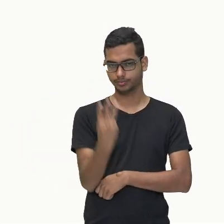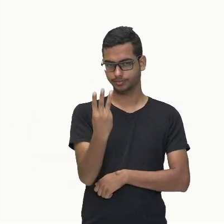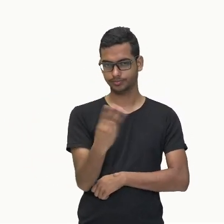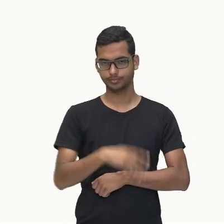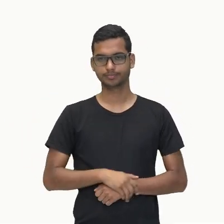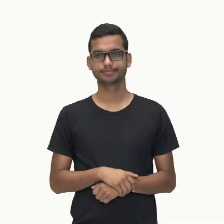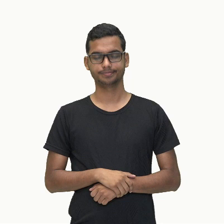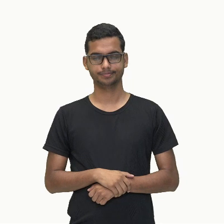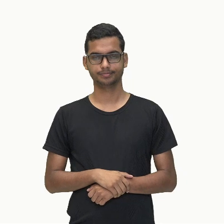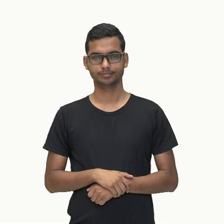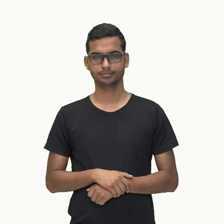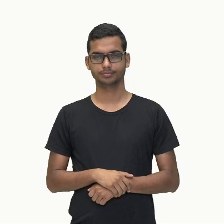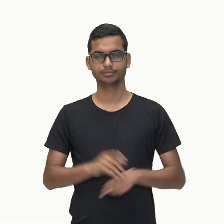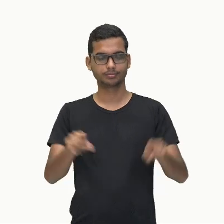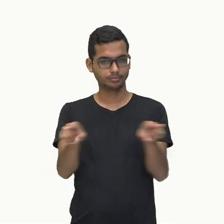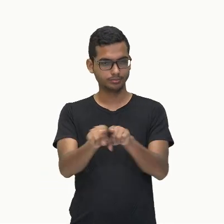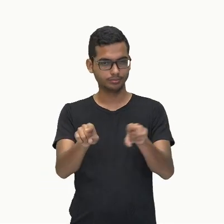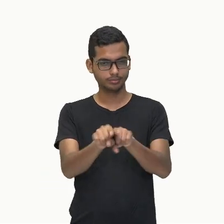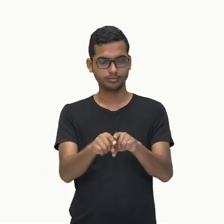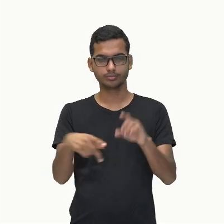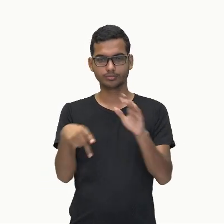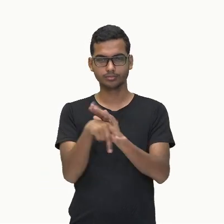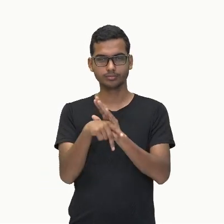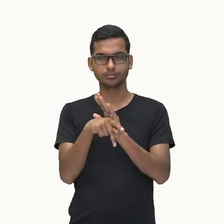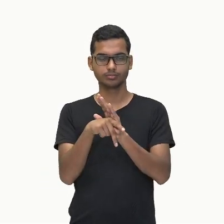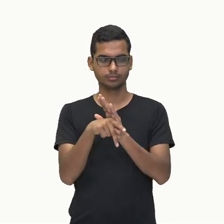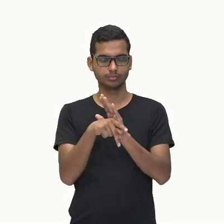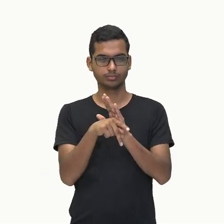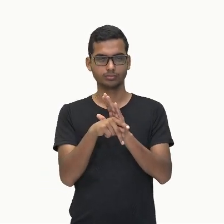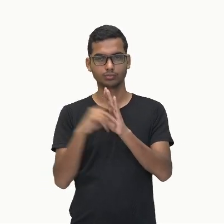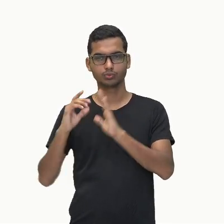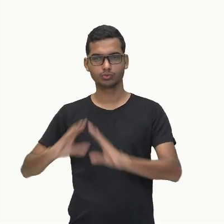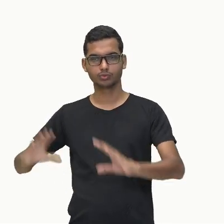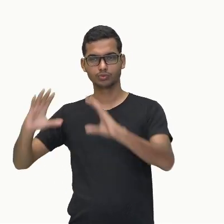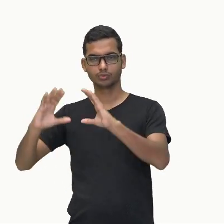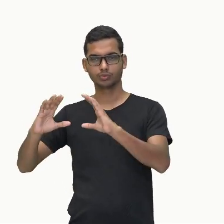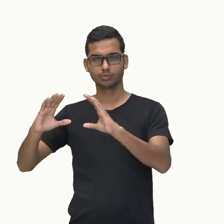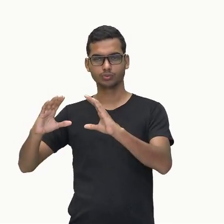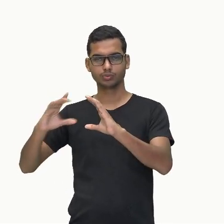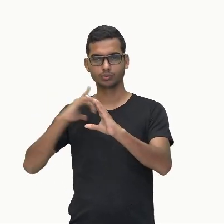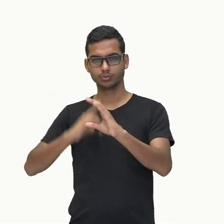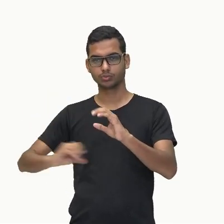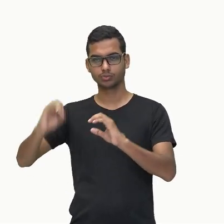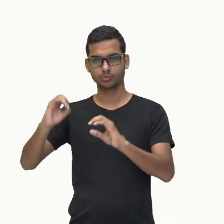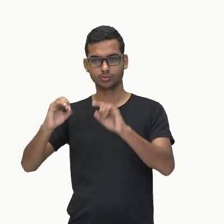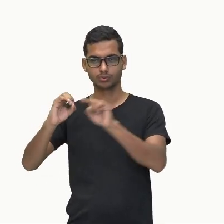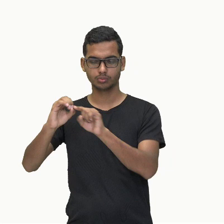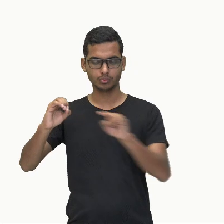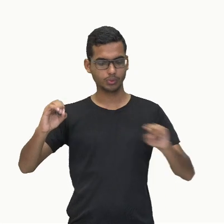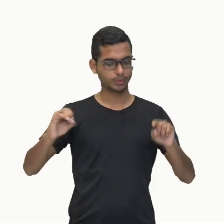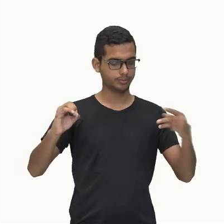associa o 0 com o 3. Próximo valor